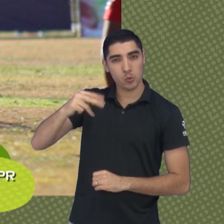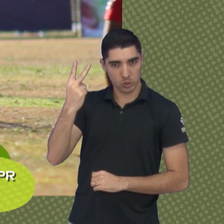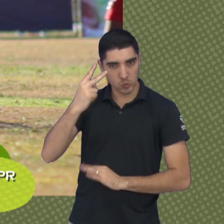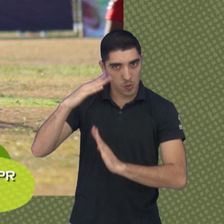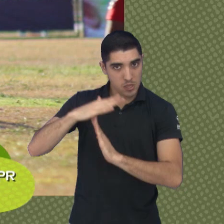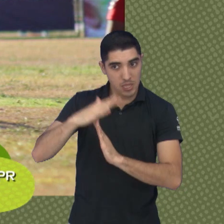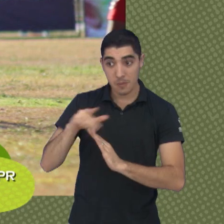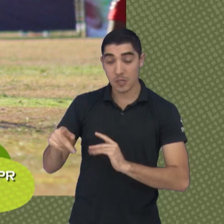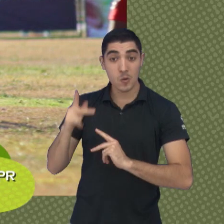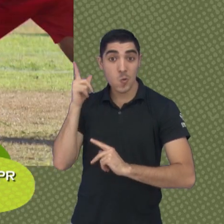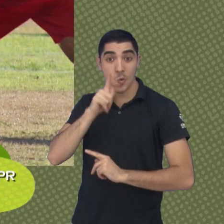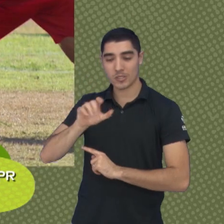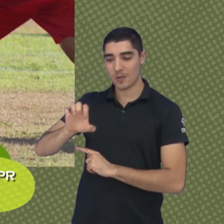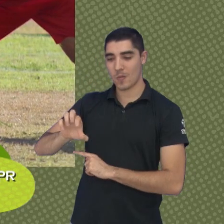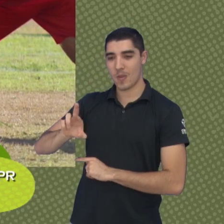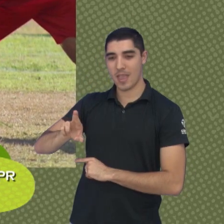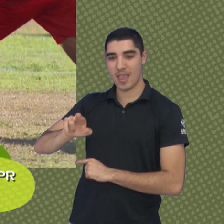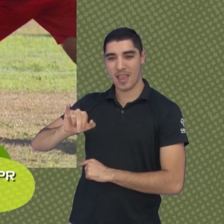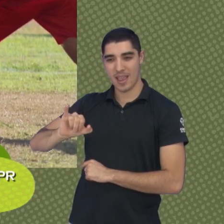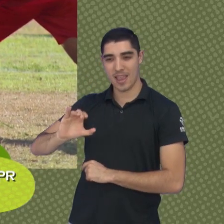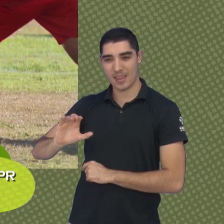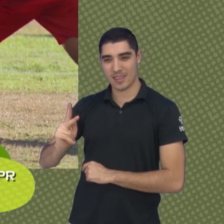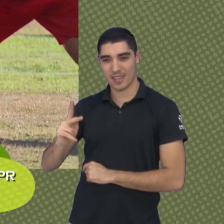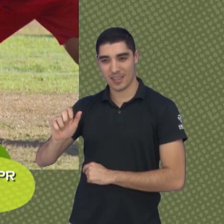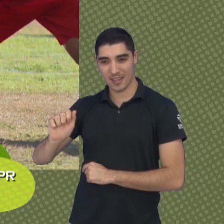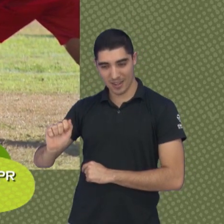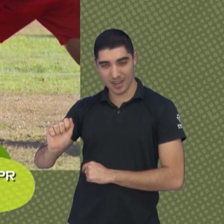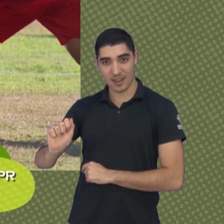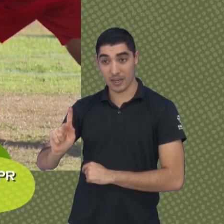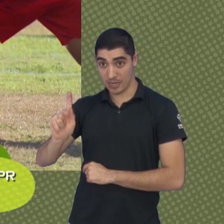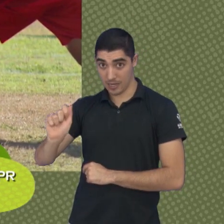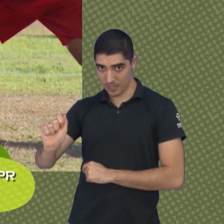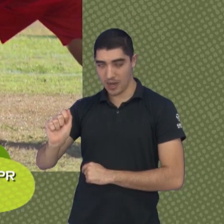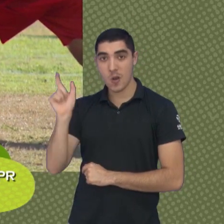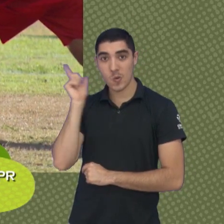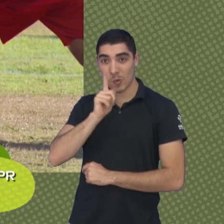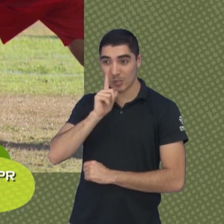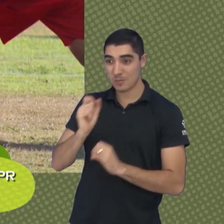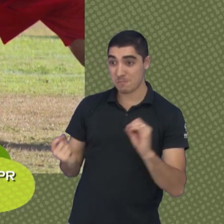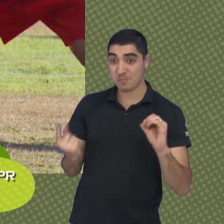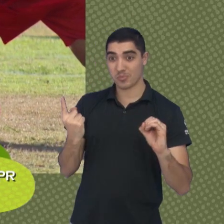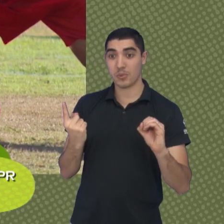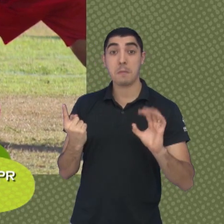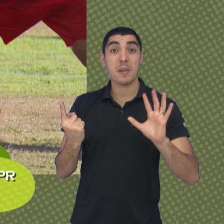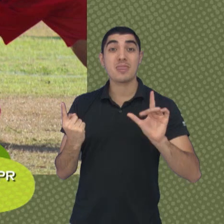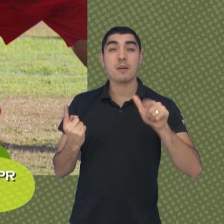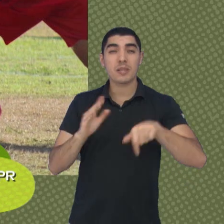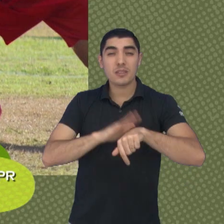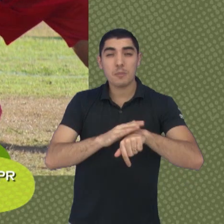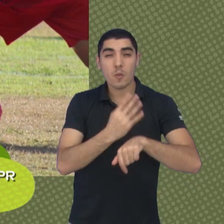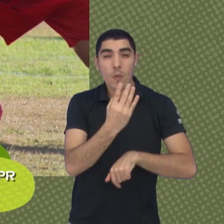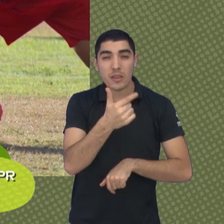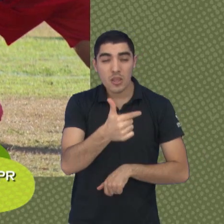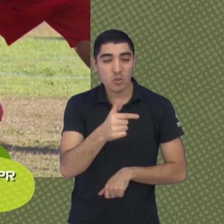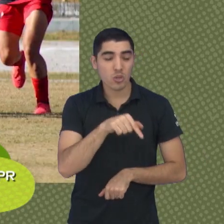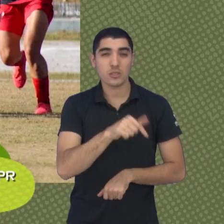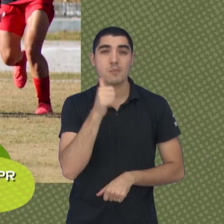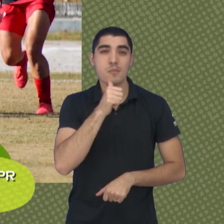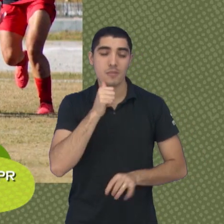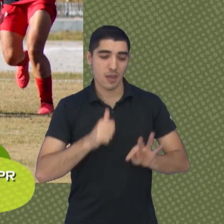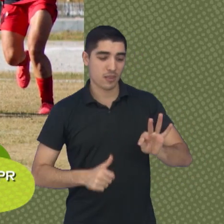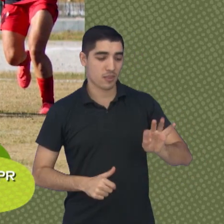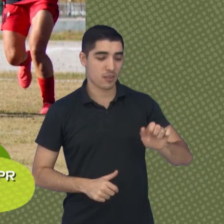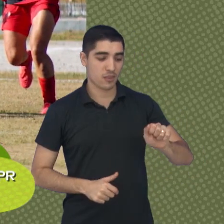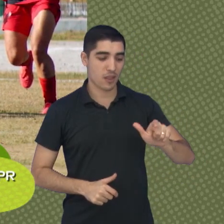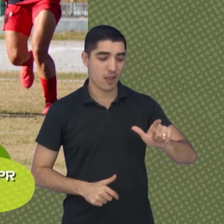tempo com a Érica. Só que aos 42, a Thalita empatou para as paranaenses e decretou números finais no campo